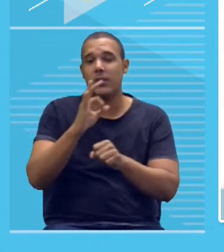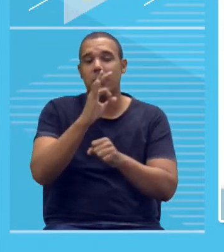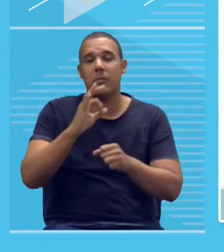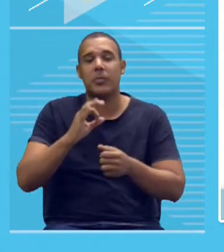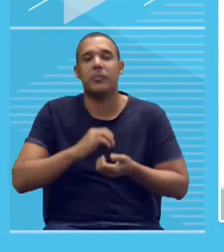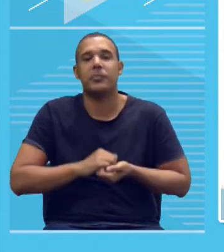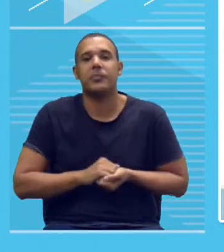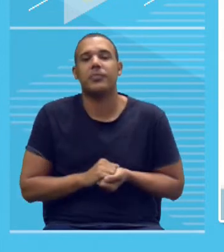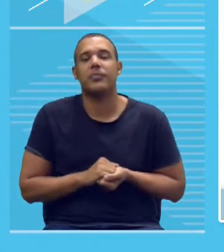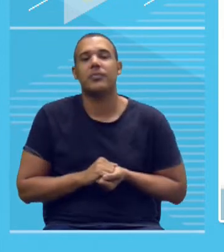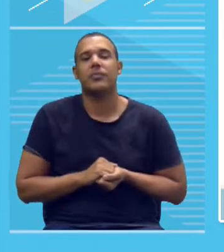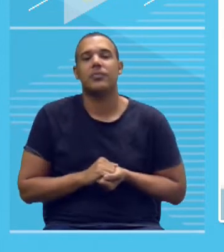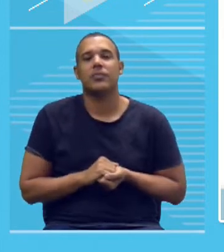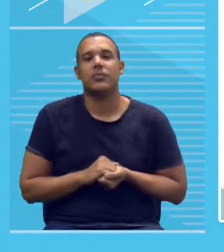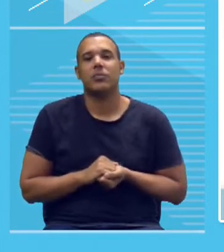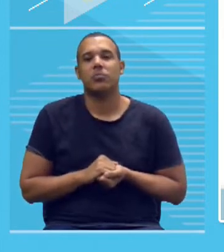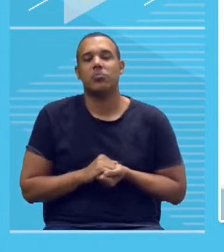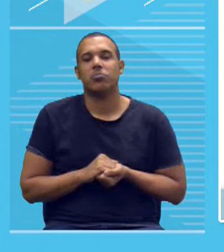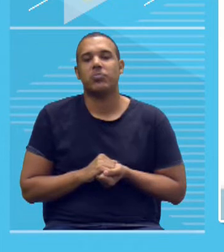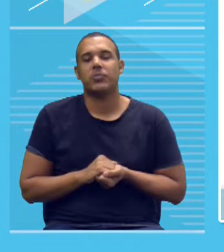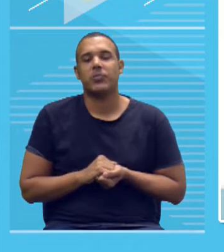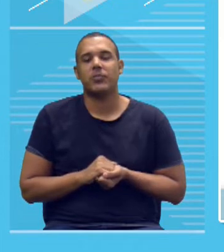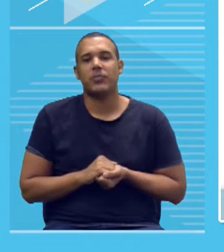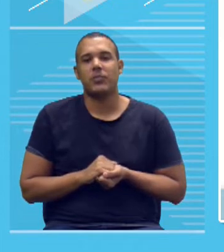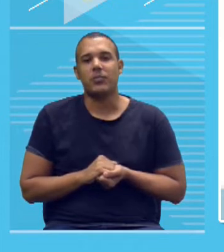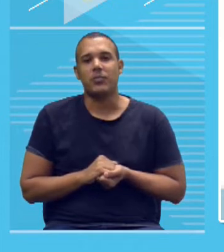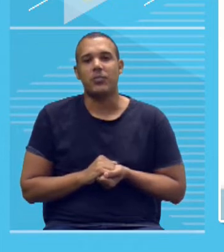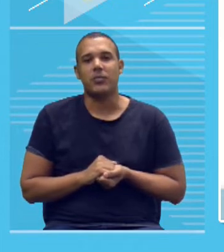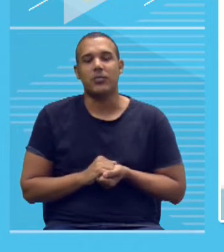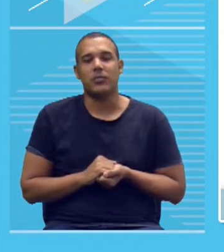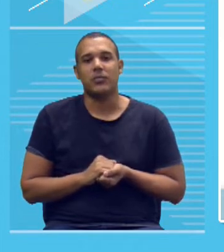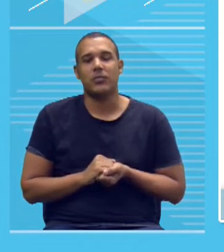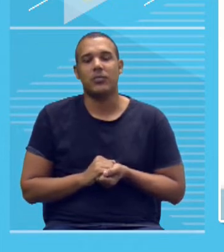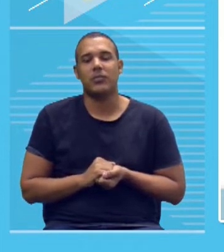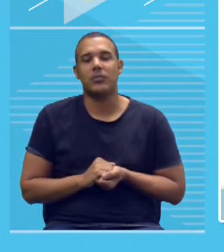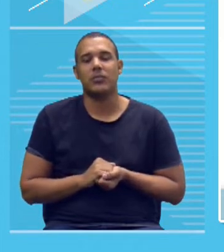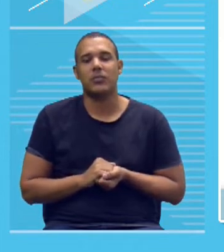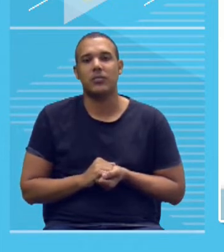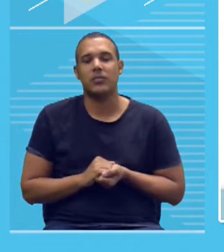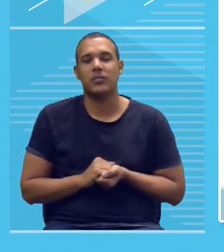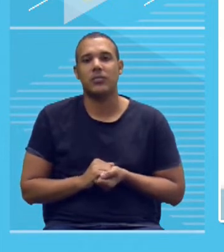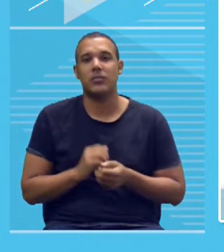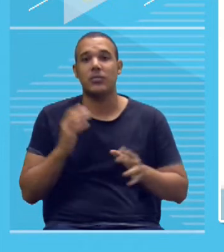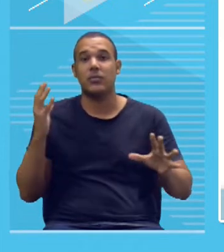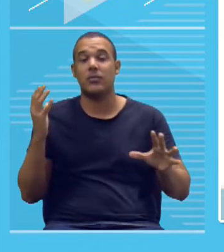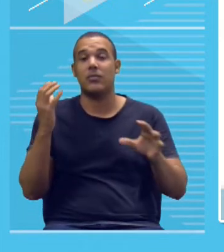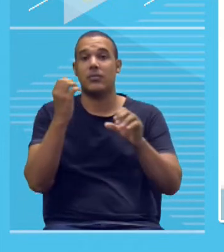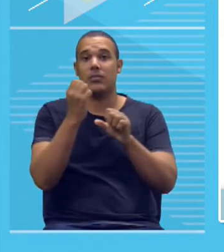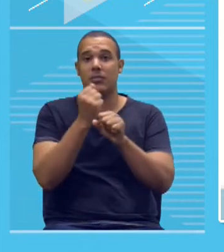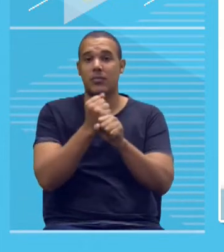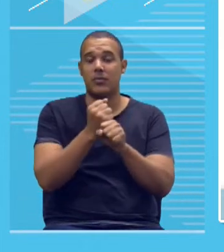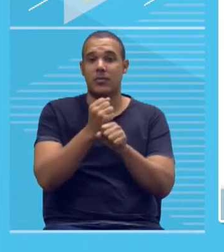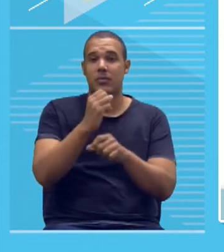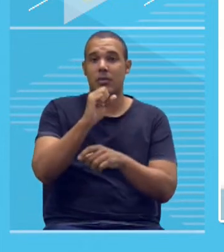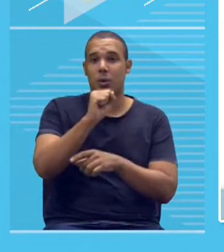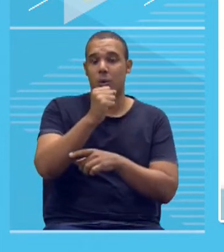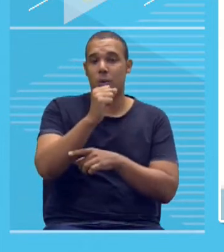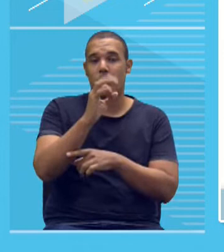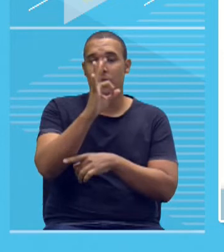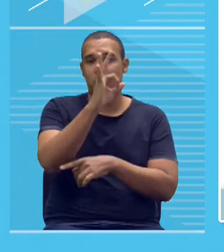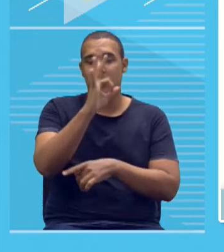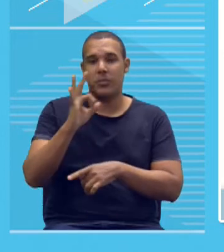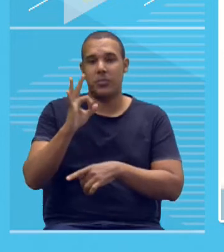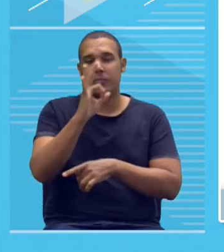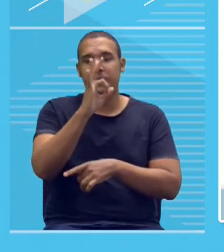Prof dava é um total de oito por cento